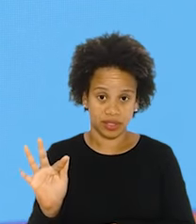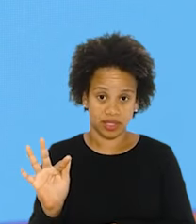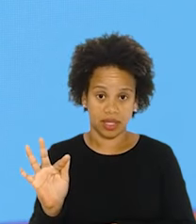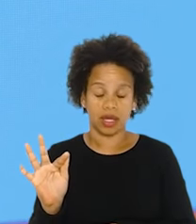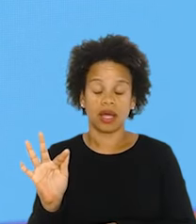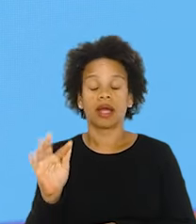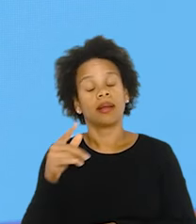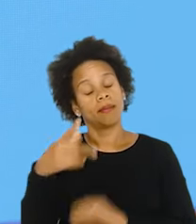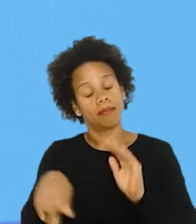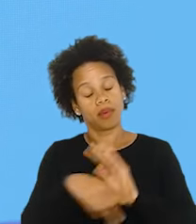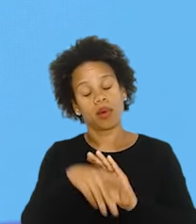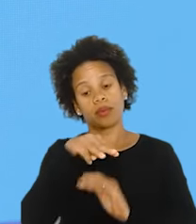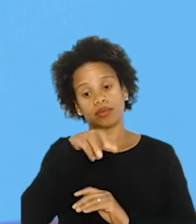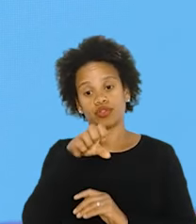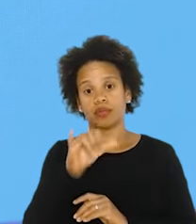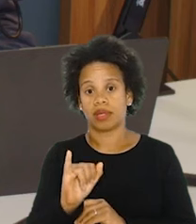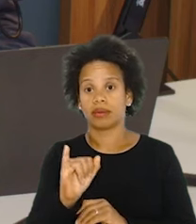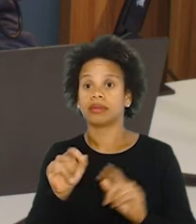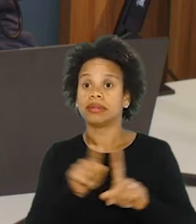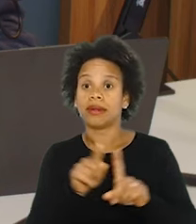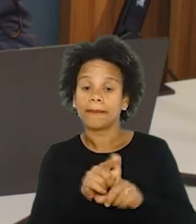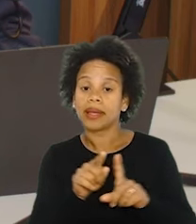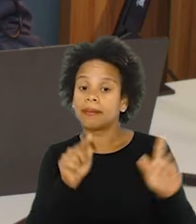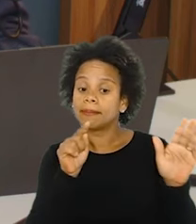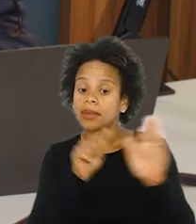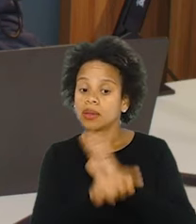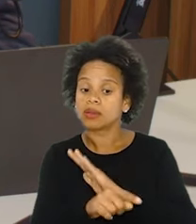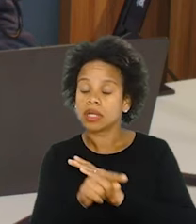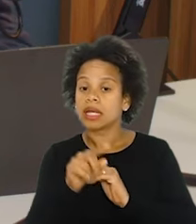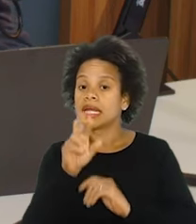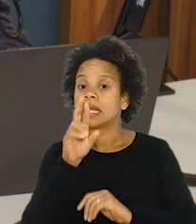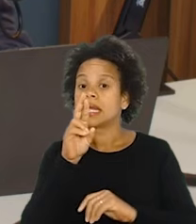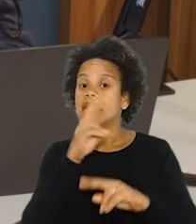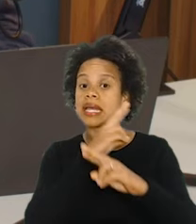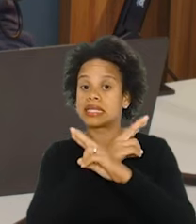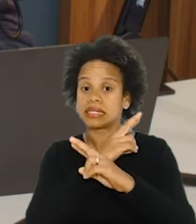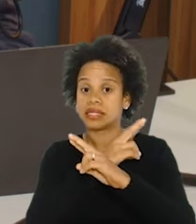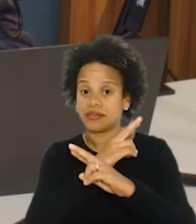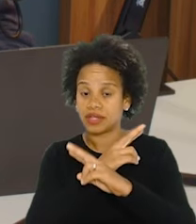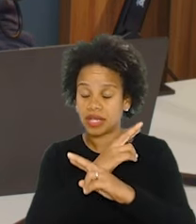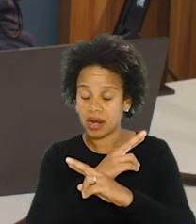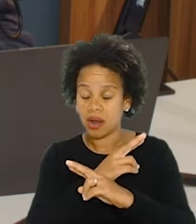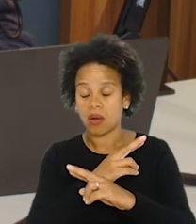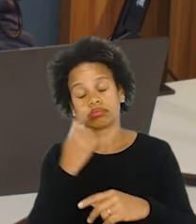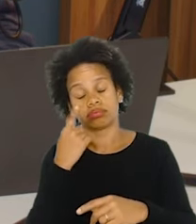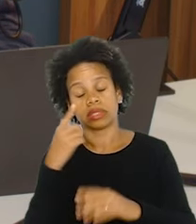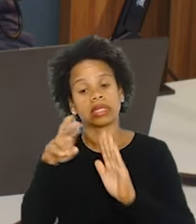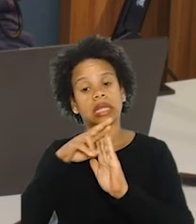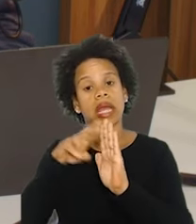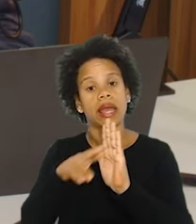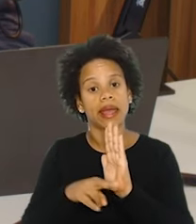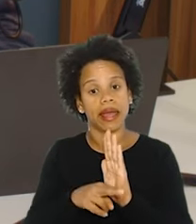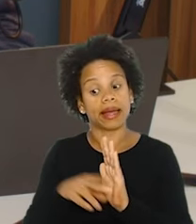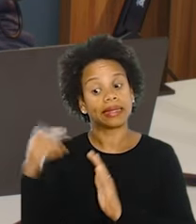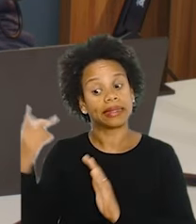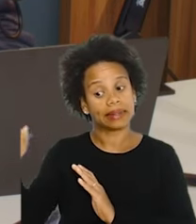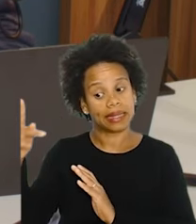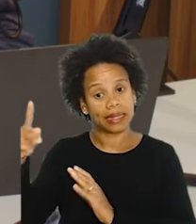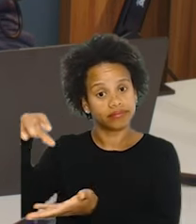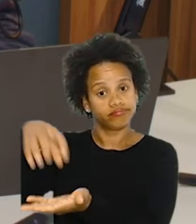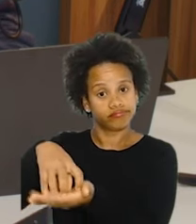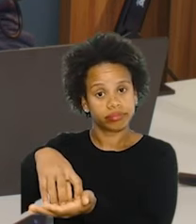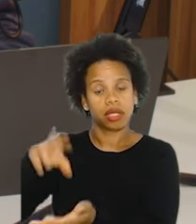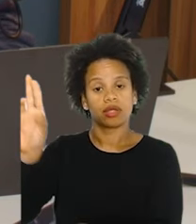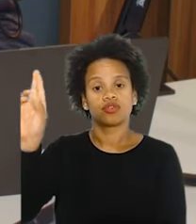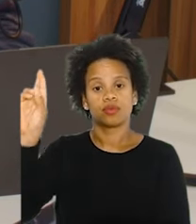na na condição de e- meio tá bom é e consultem também né o a Receita Federal porque aí são as regras exatamente desse órgão que é